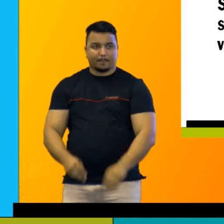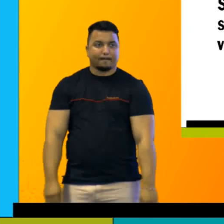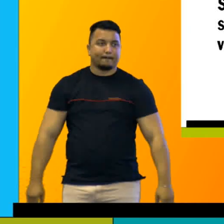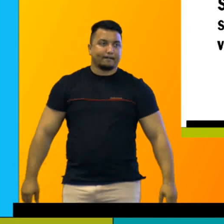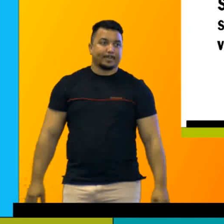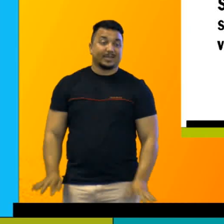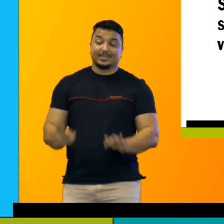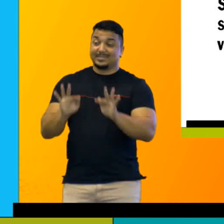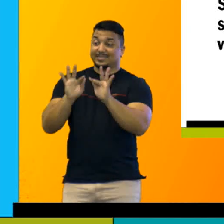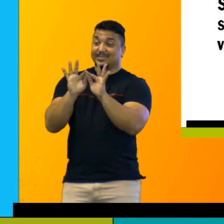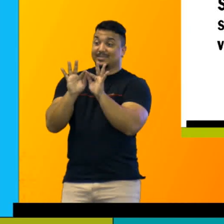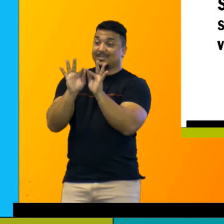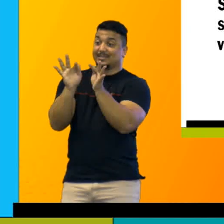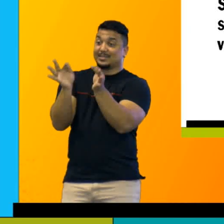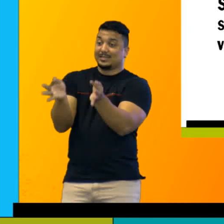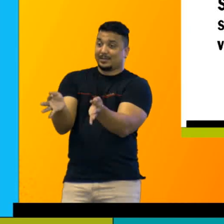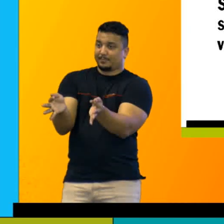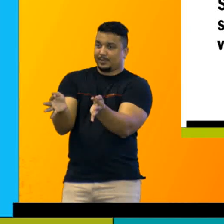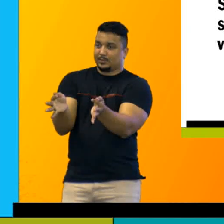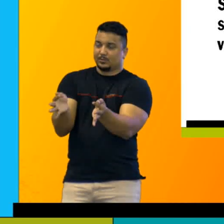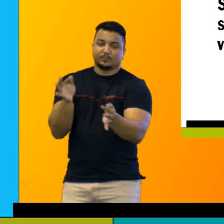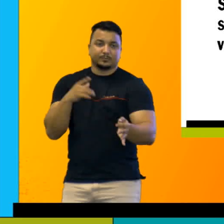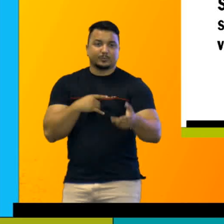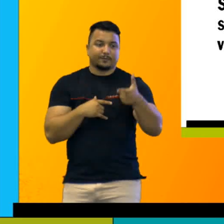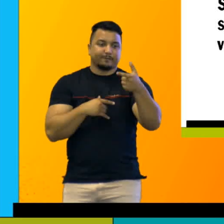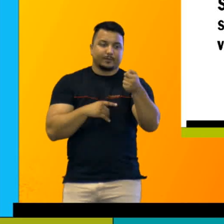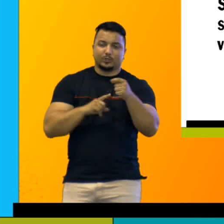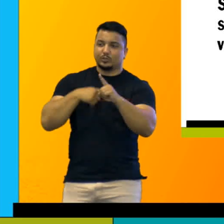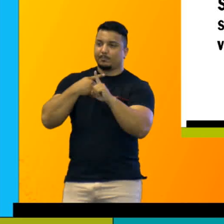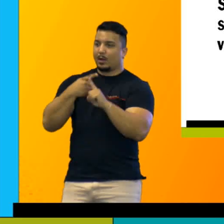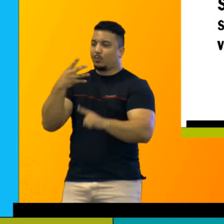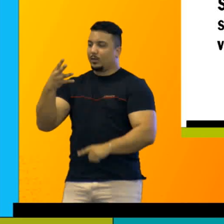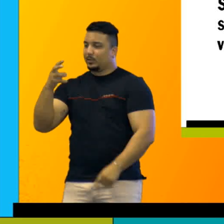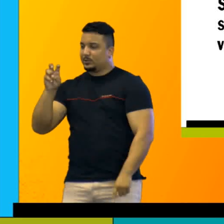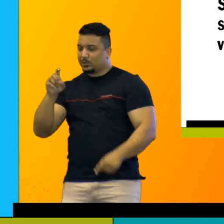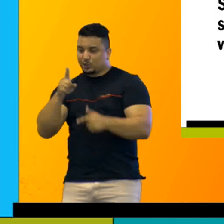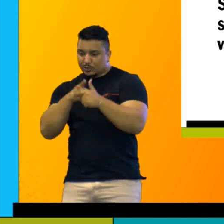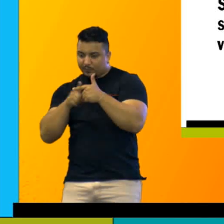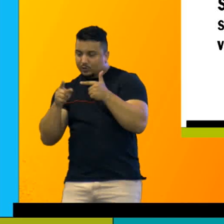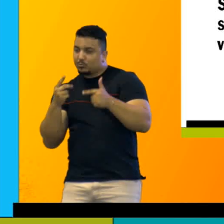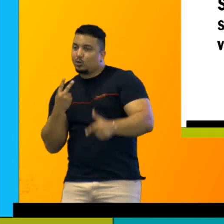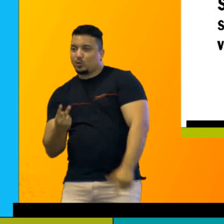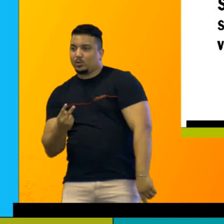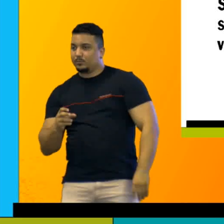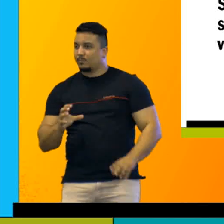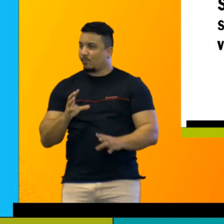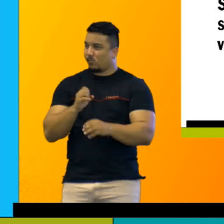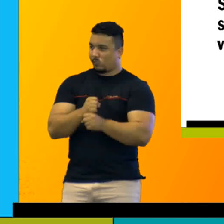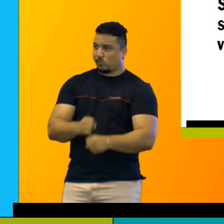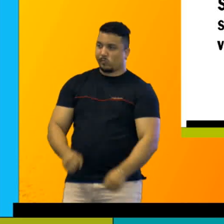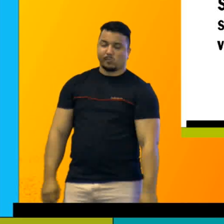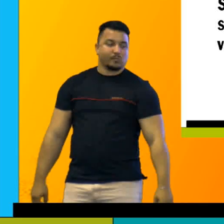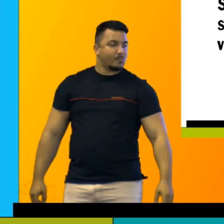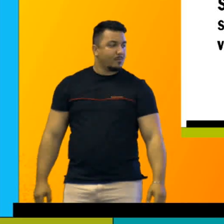isso. Então ele vendeu pela média. Beleza. Já sabemos como é que eu vou calcular esse